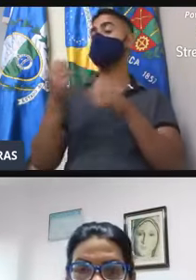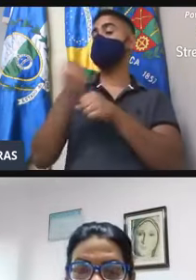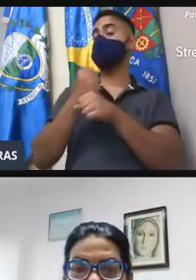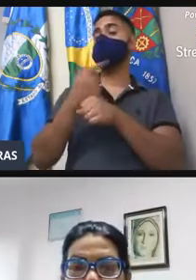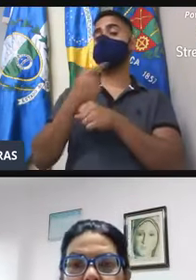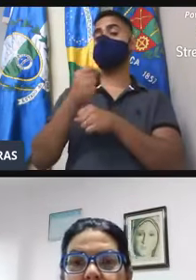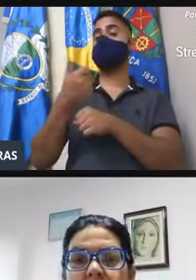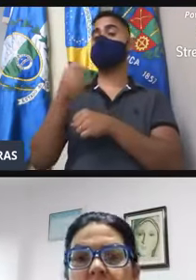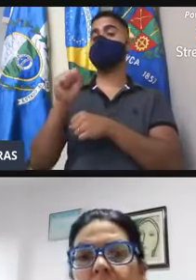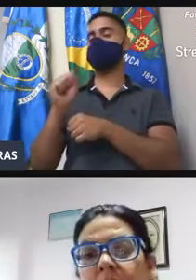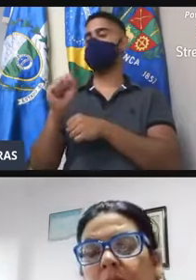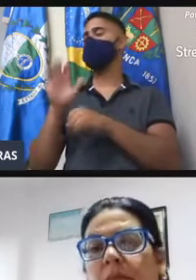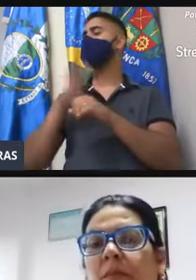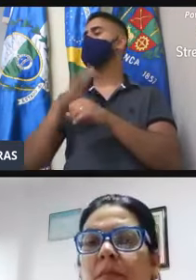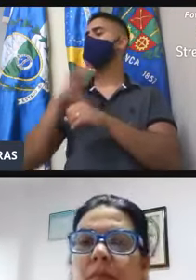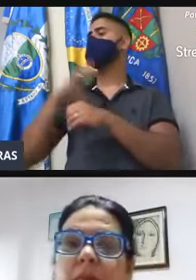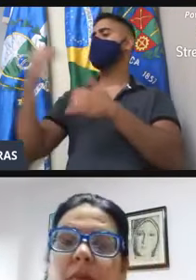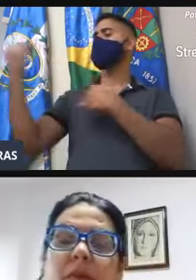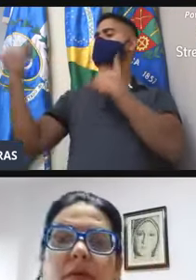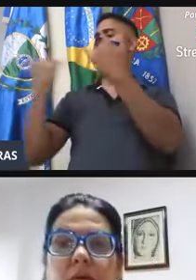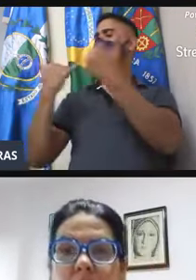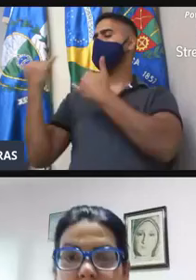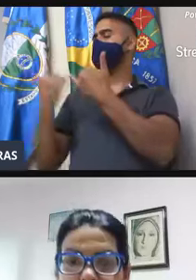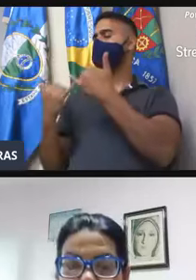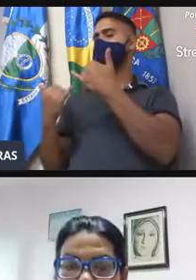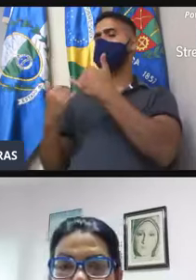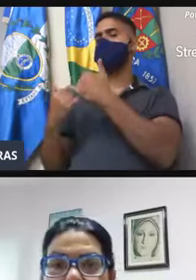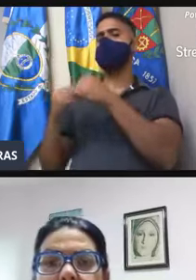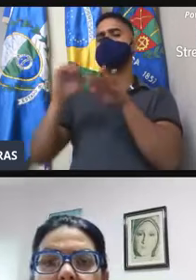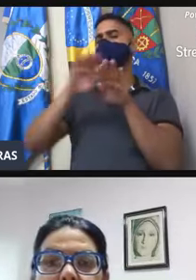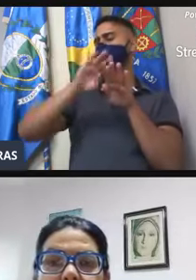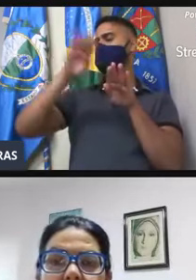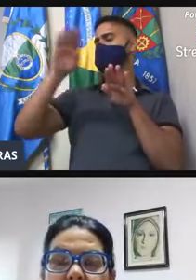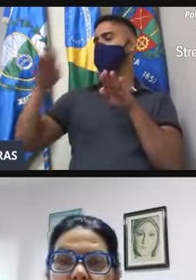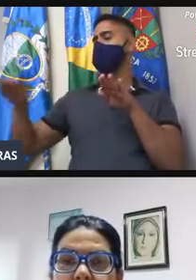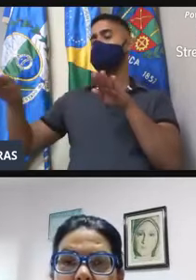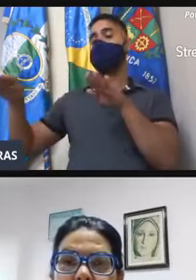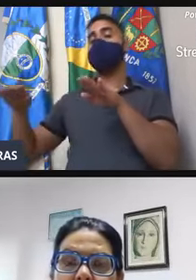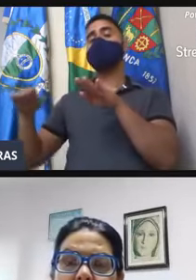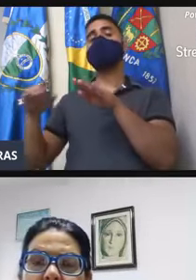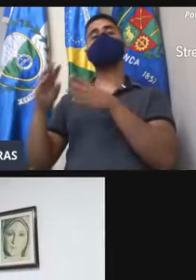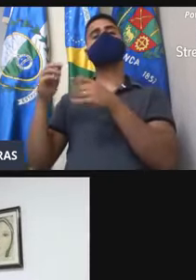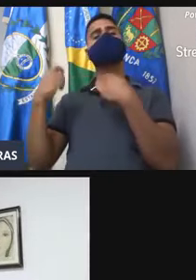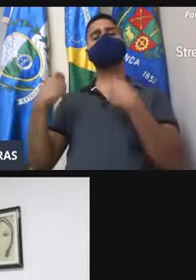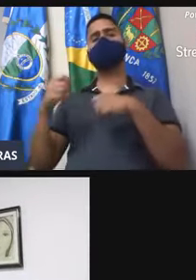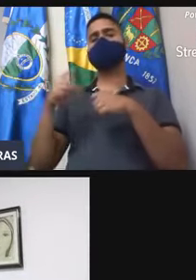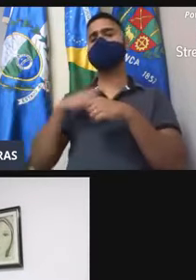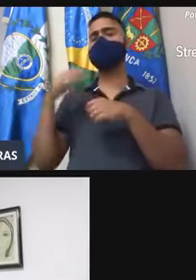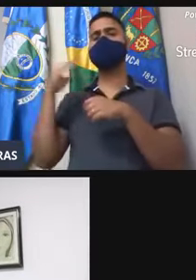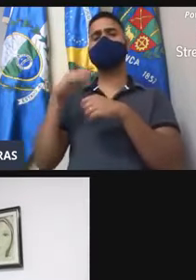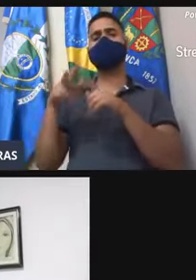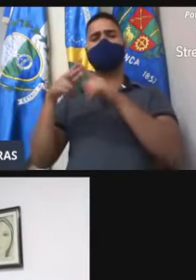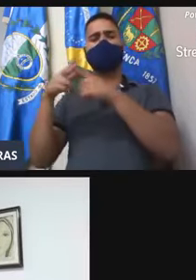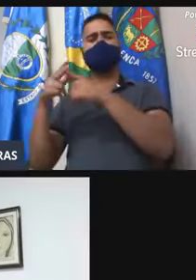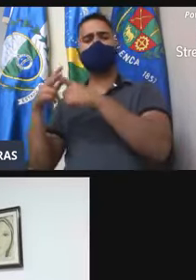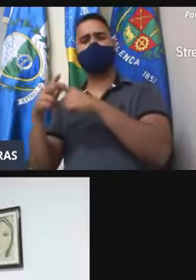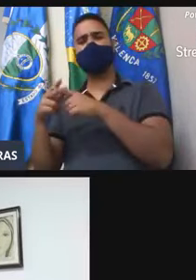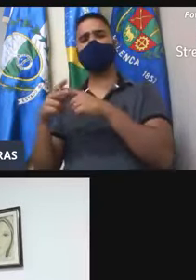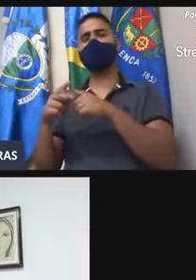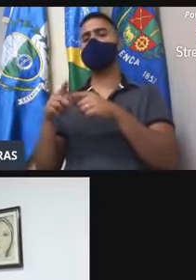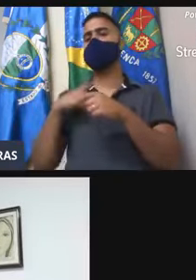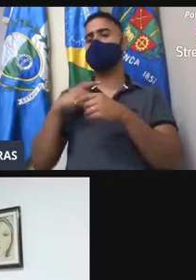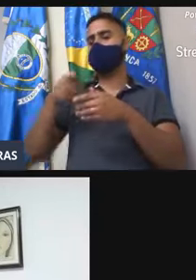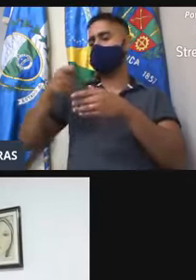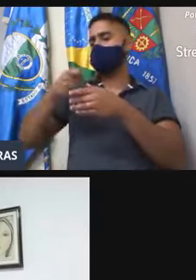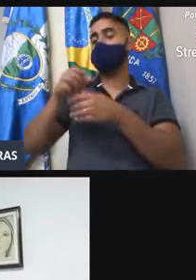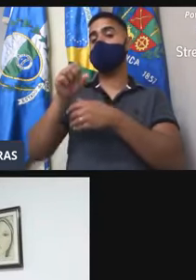Conforme informações prestadas por munícipes em loco, a referida passarela supracitada está necessitando com urgência de reformas estruturais com solda e